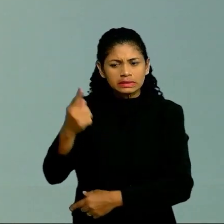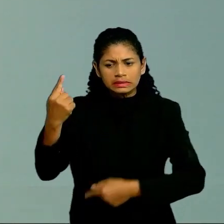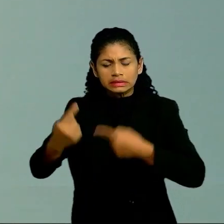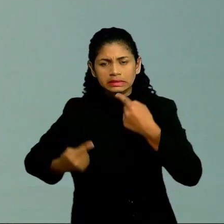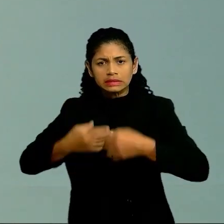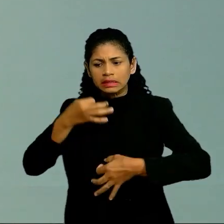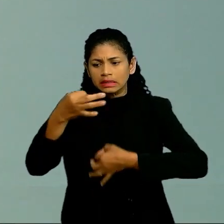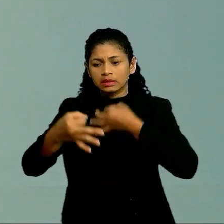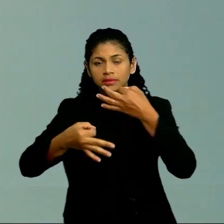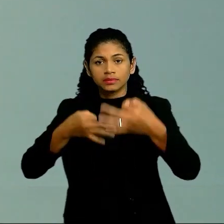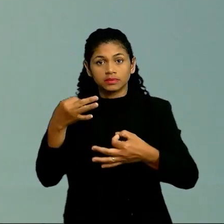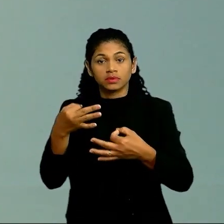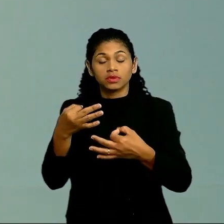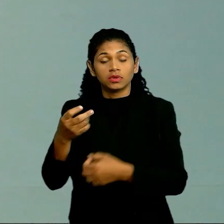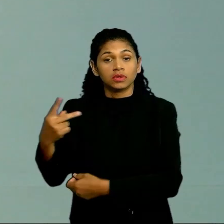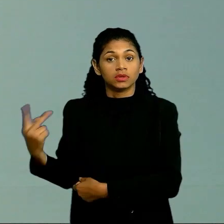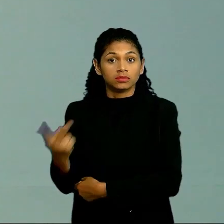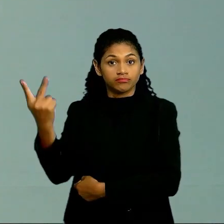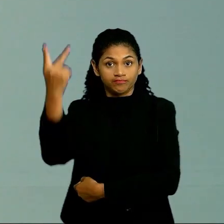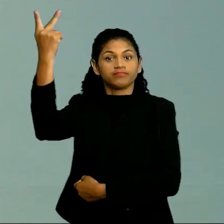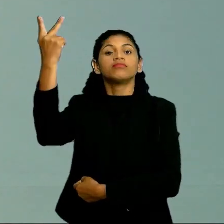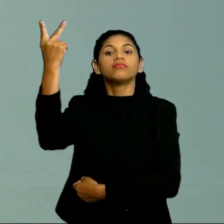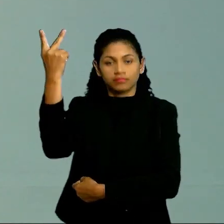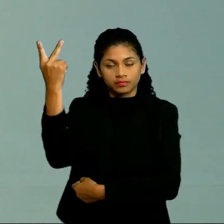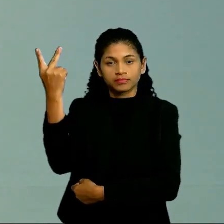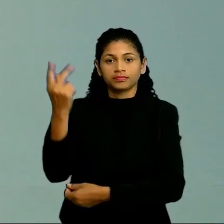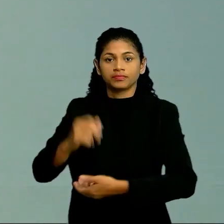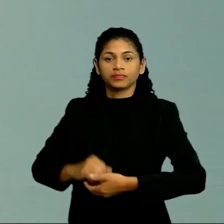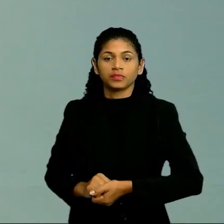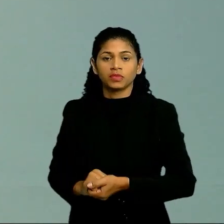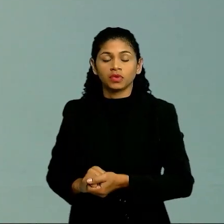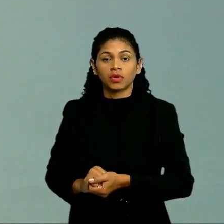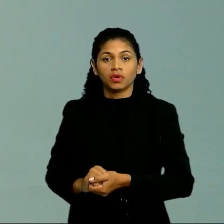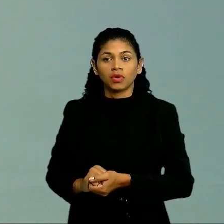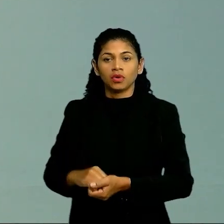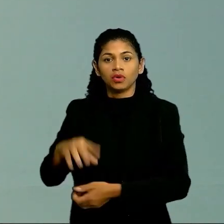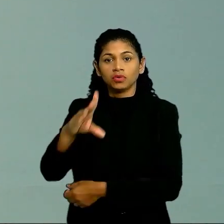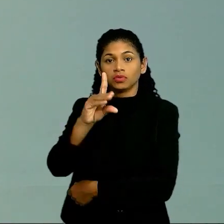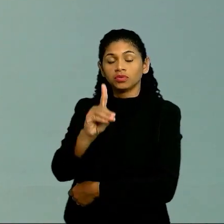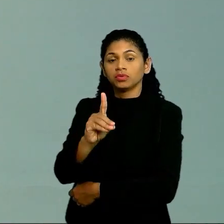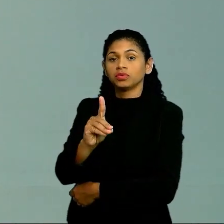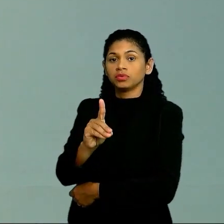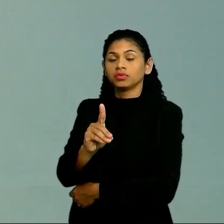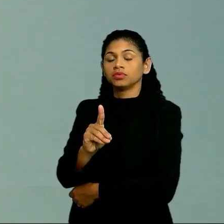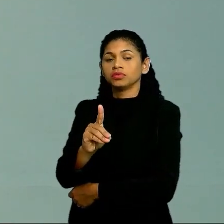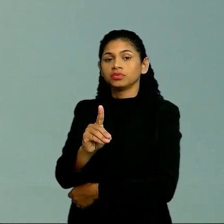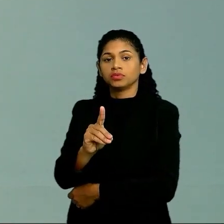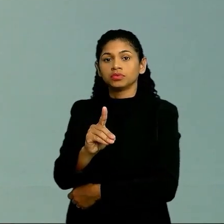nos valores, nas qualidades do deus Apolo, e